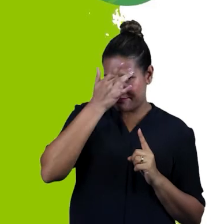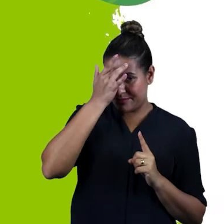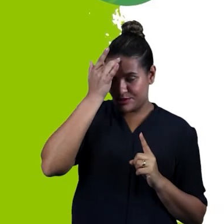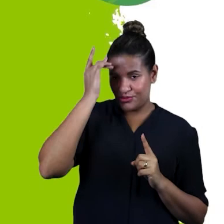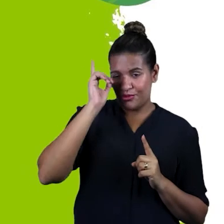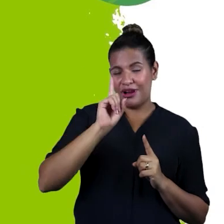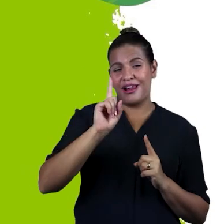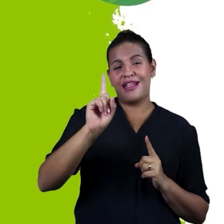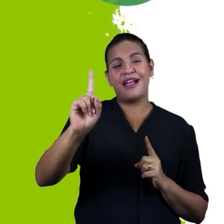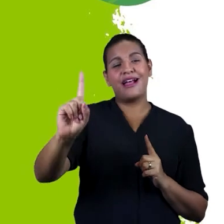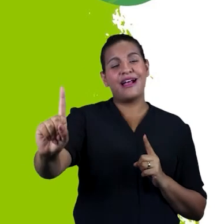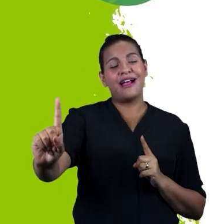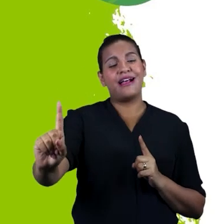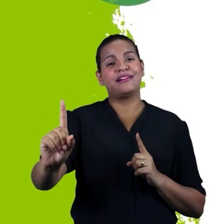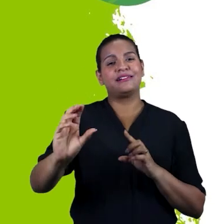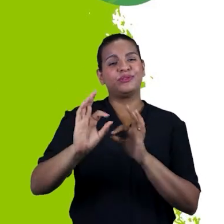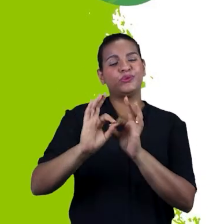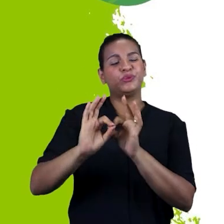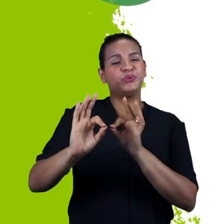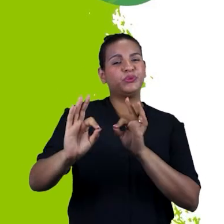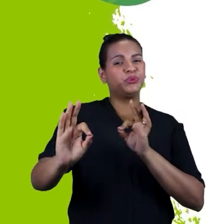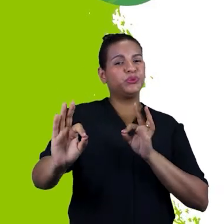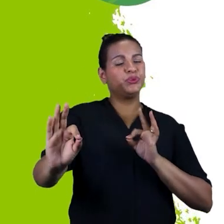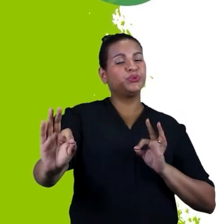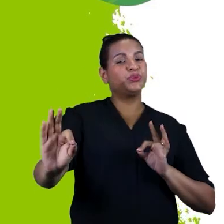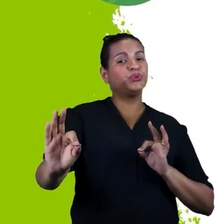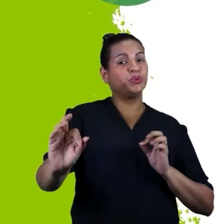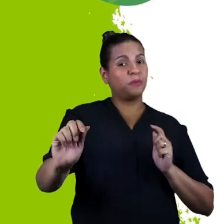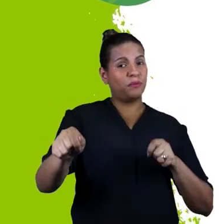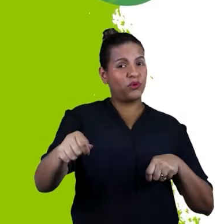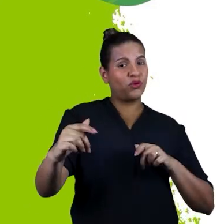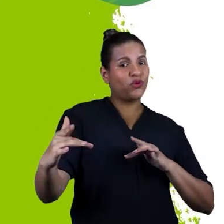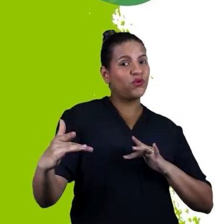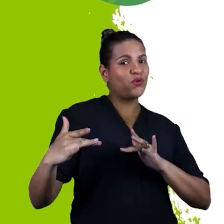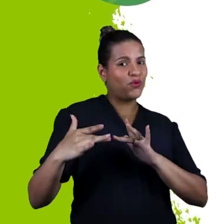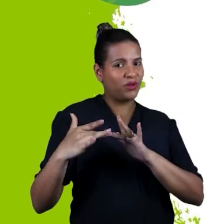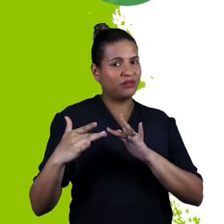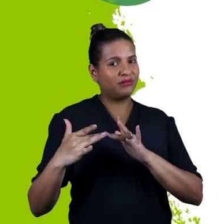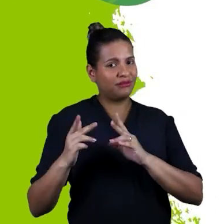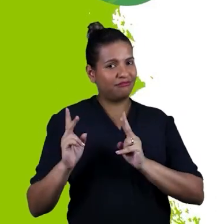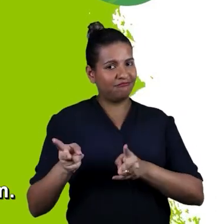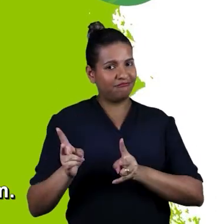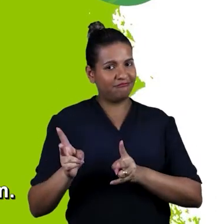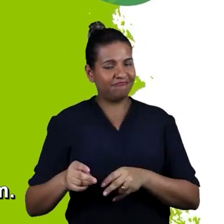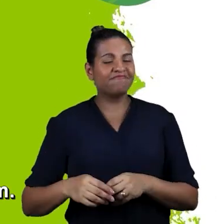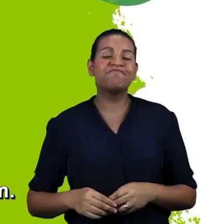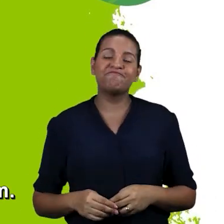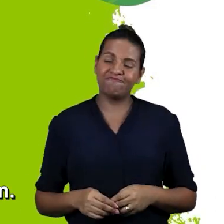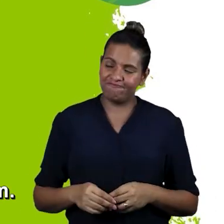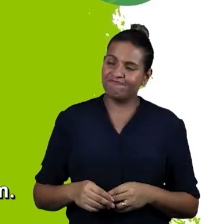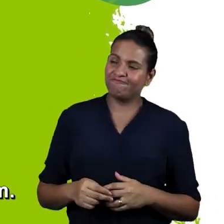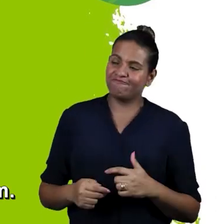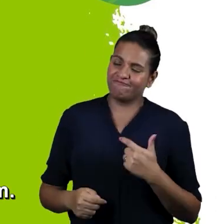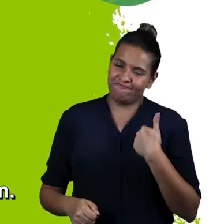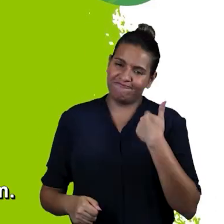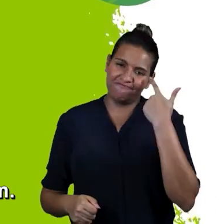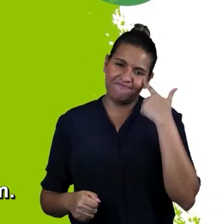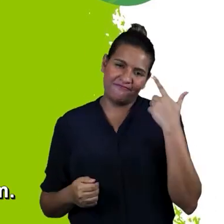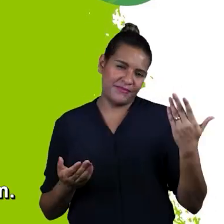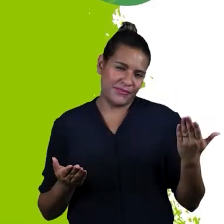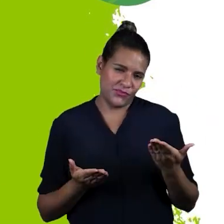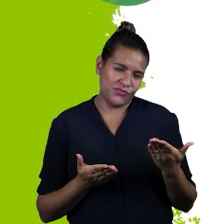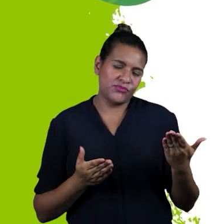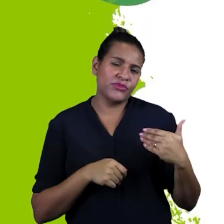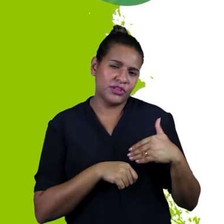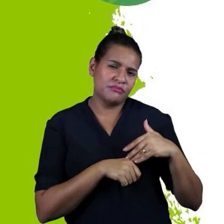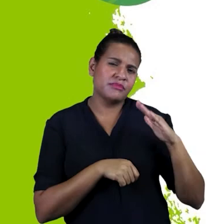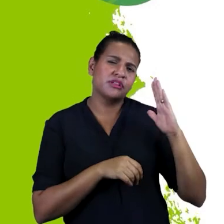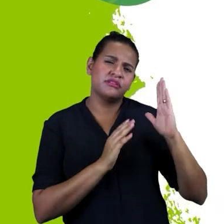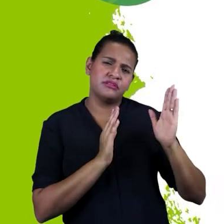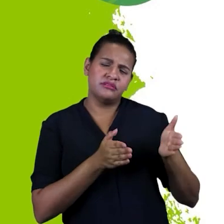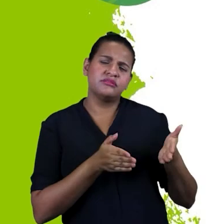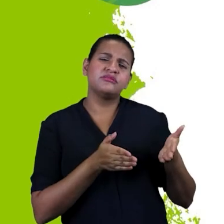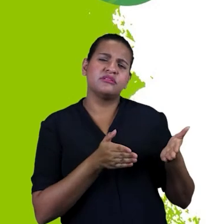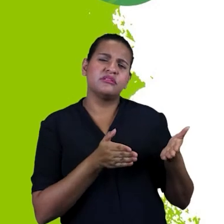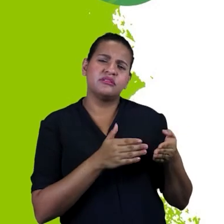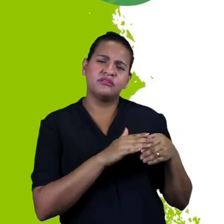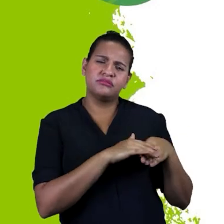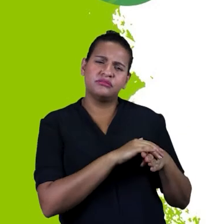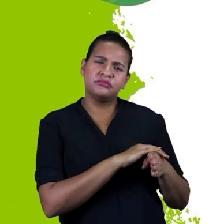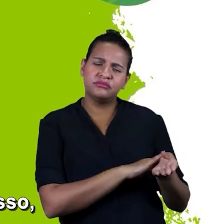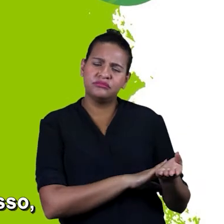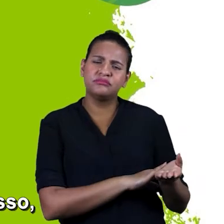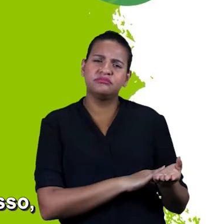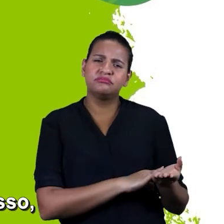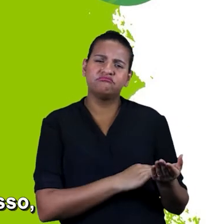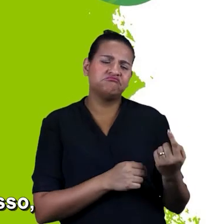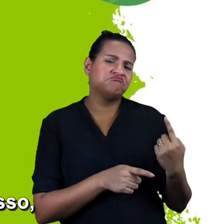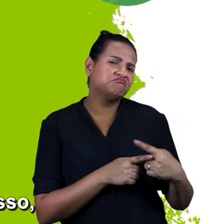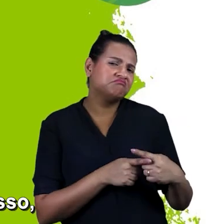entre uma pessoa e outra. Então, não precisamos estar mais tão próximos para termos contato com alguém. Eu acho que é bem comum hoje em